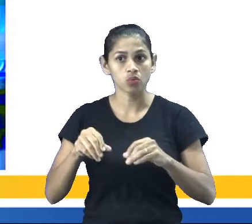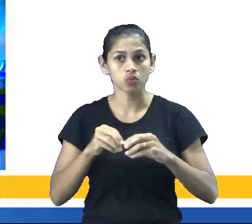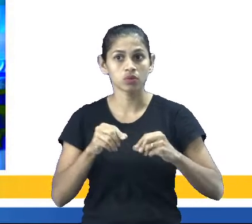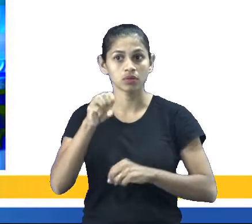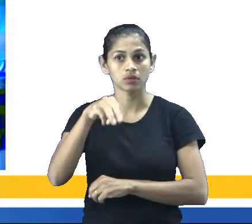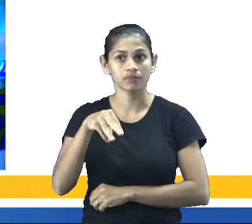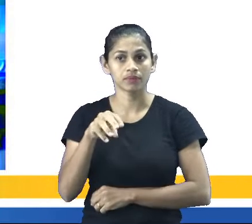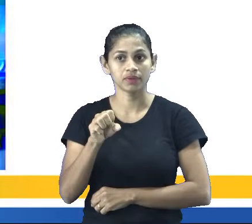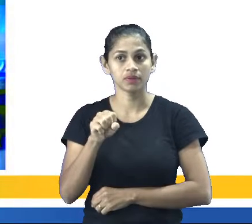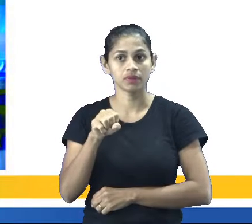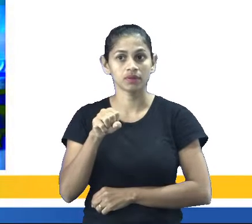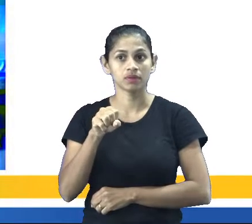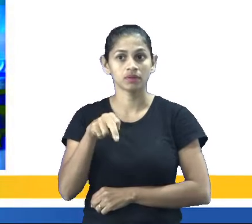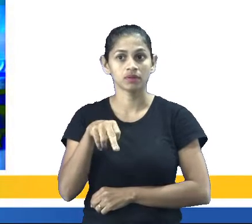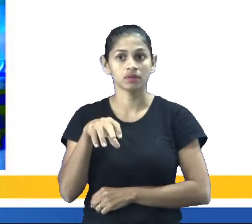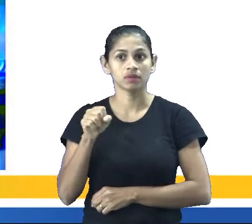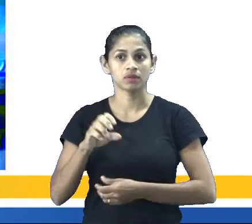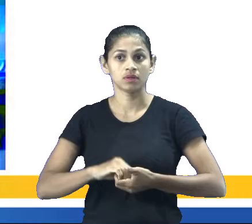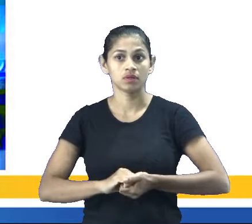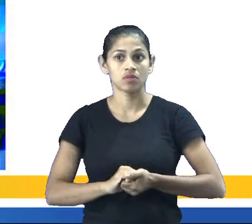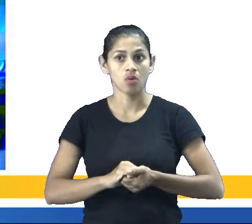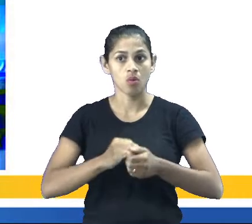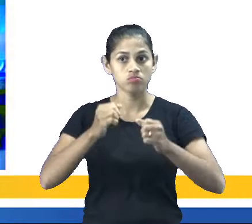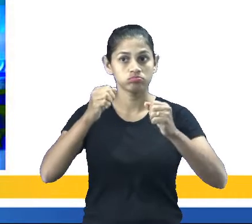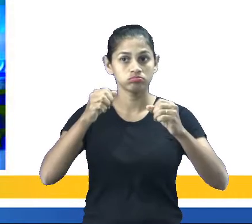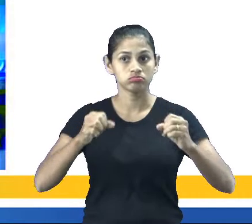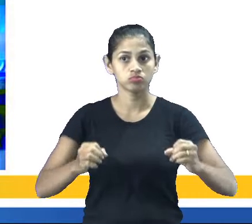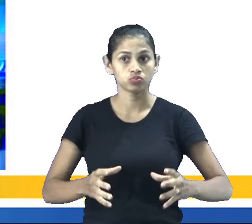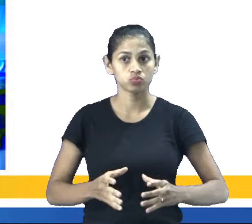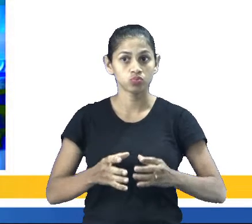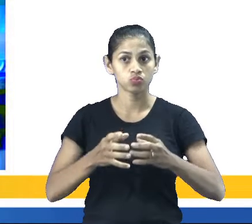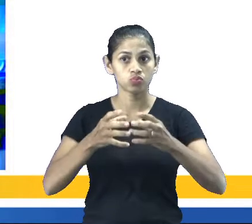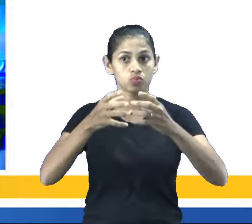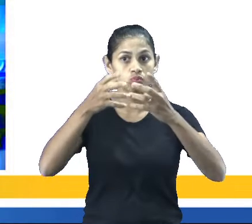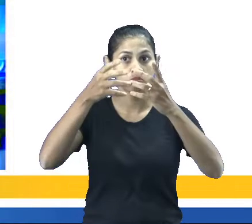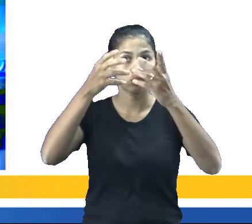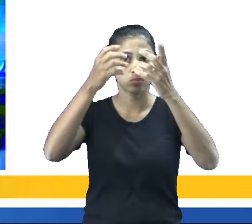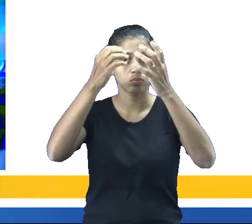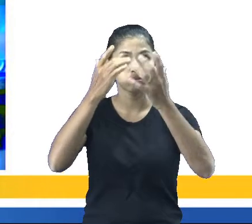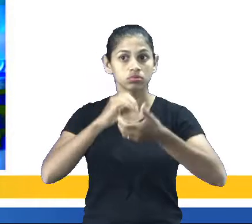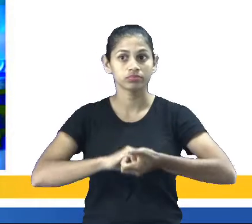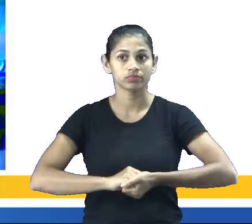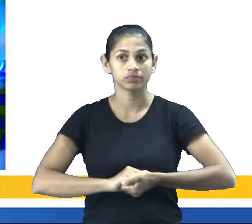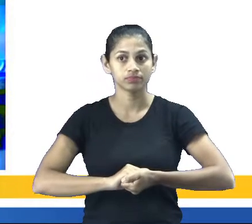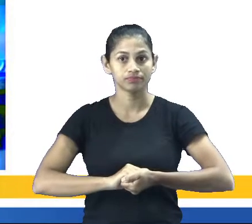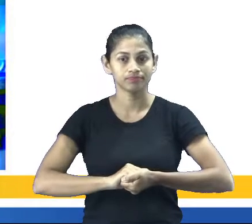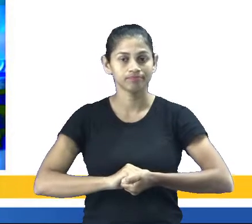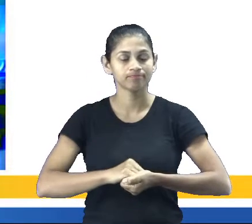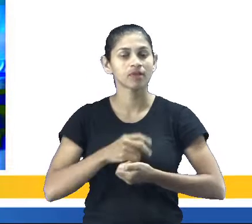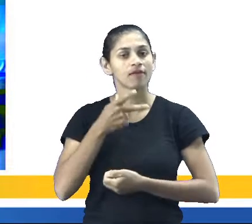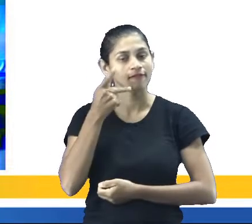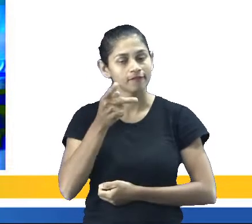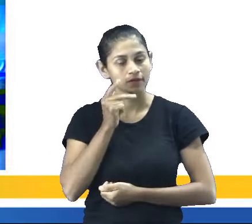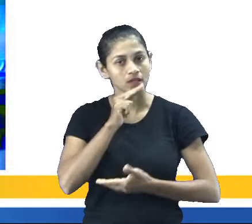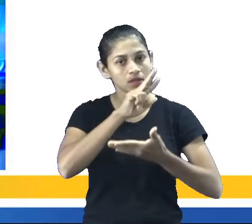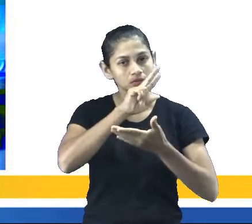a energia nuclear e o gás natural. Bora falar agora um pouco sobre cada uma desses